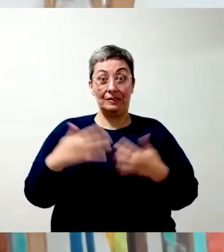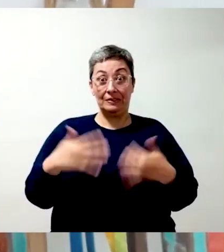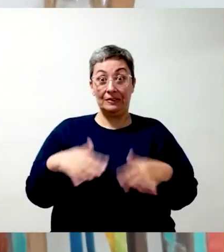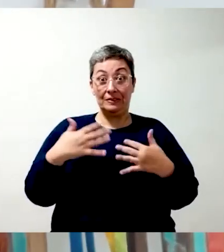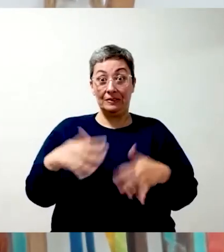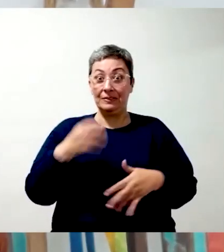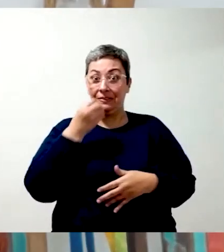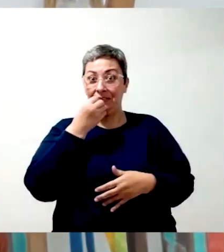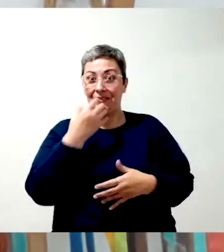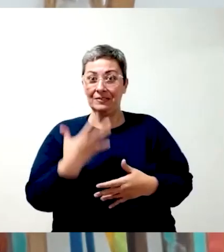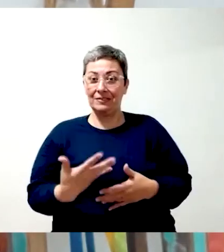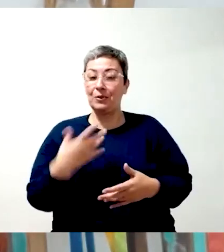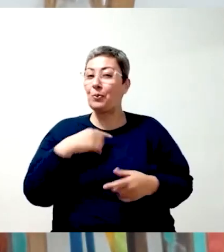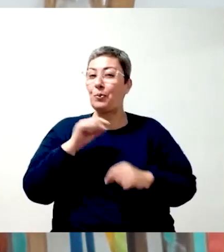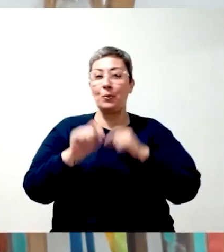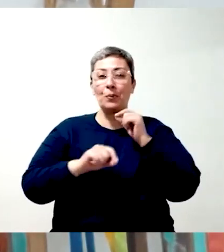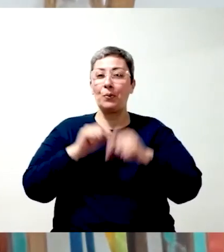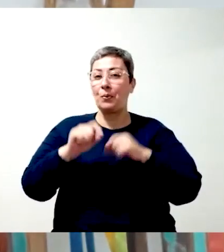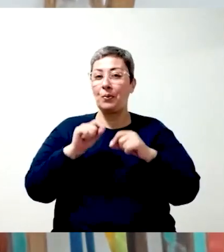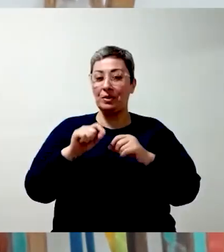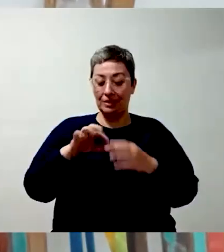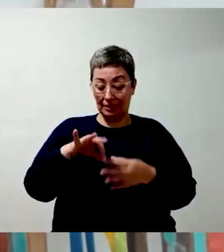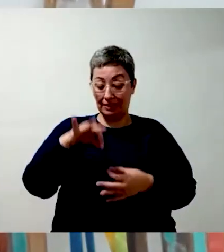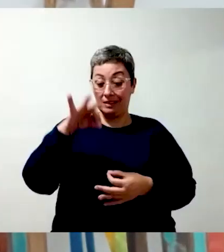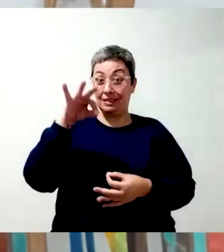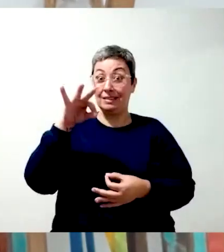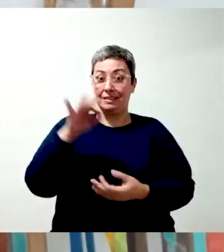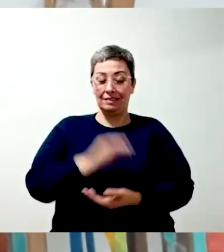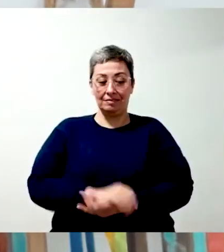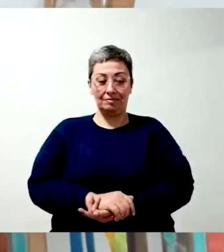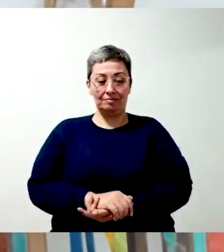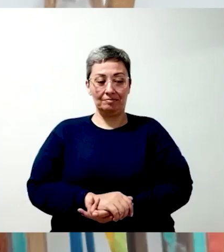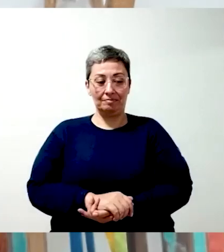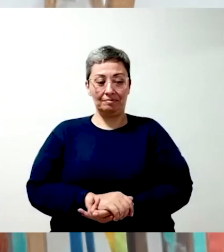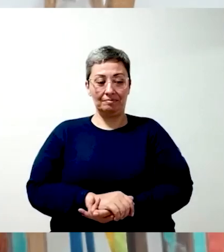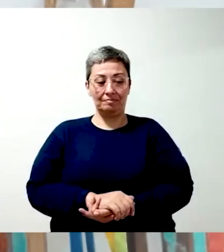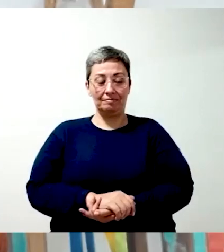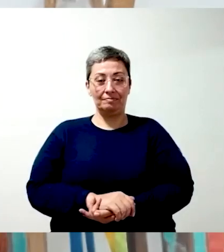Eita, coisa boa! O que será que dele vai sair?